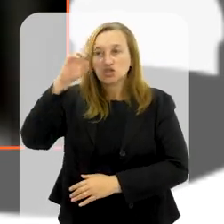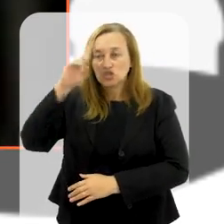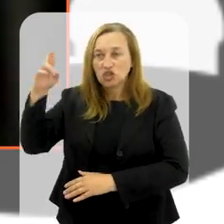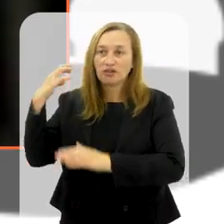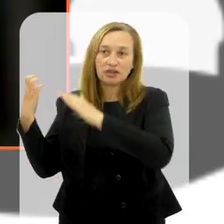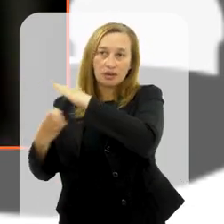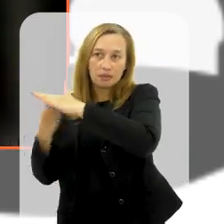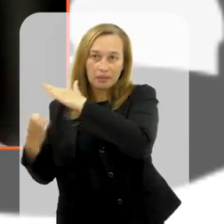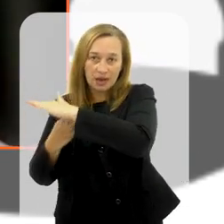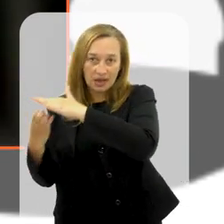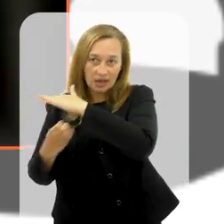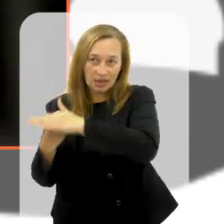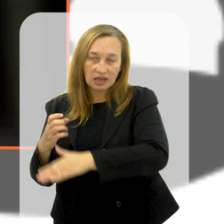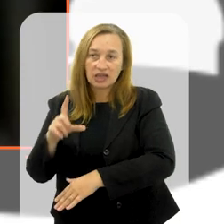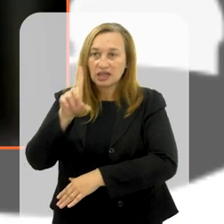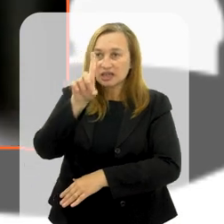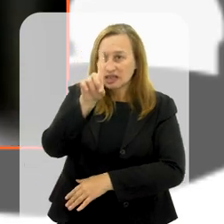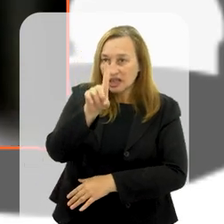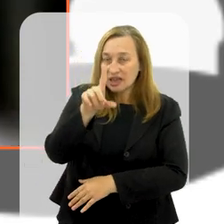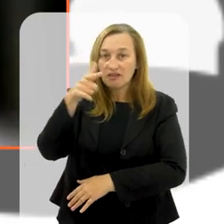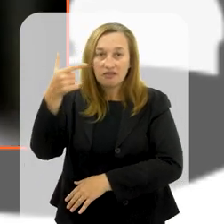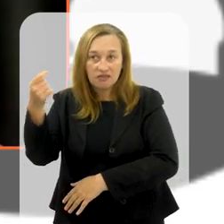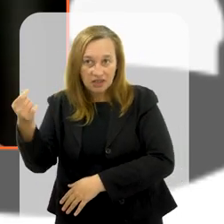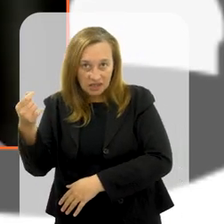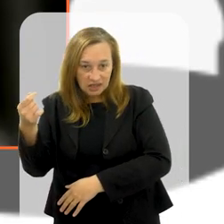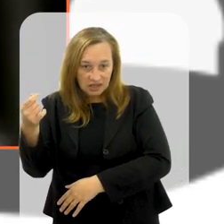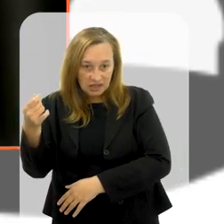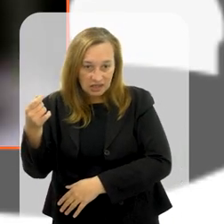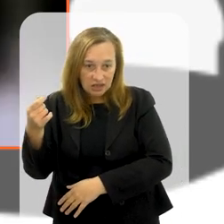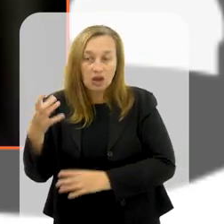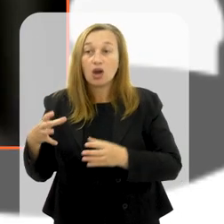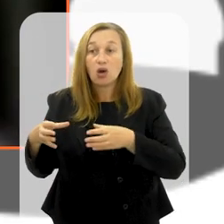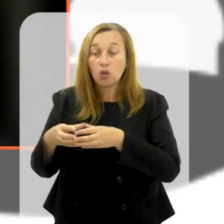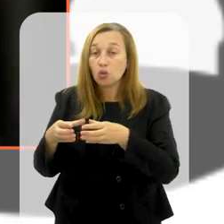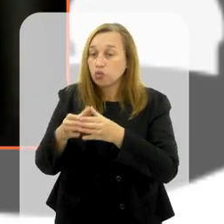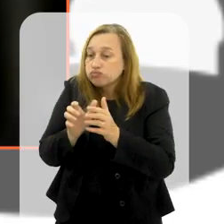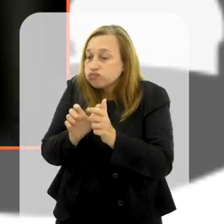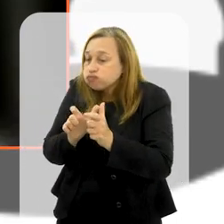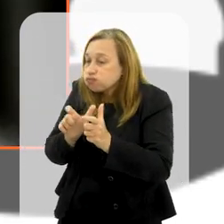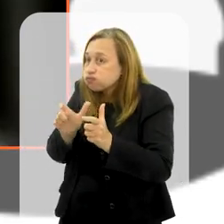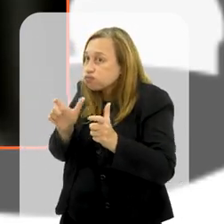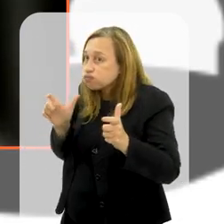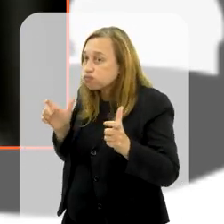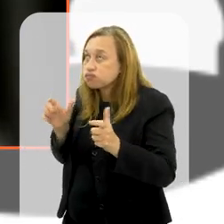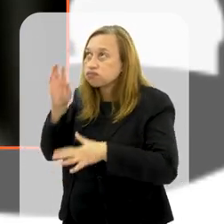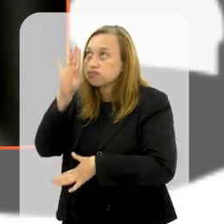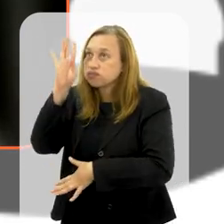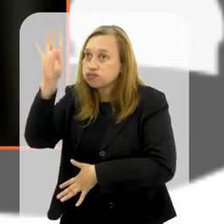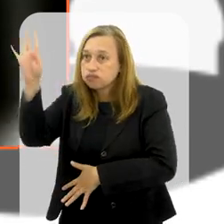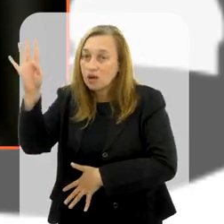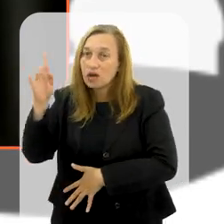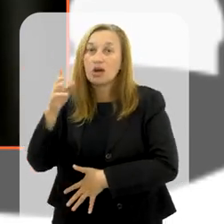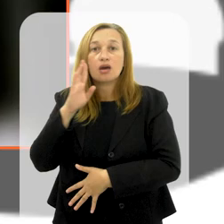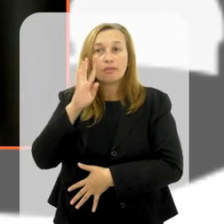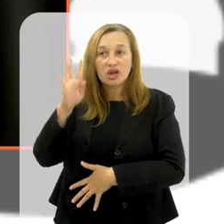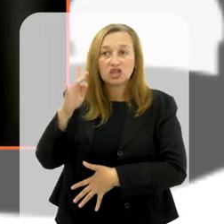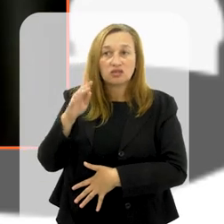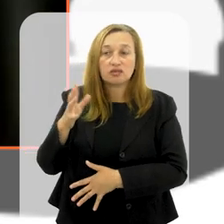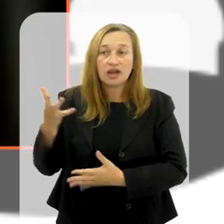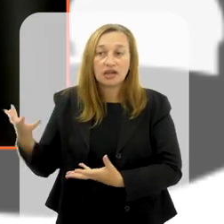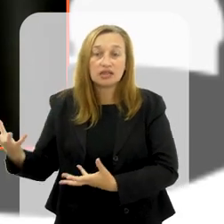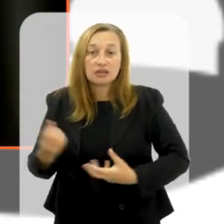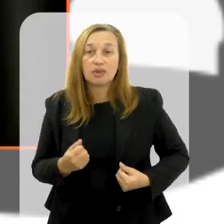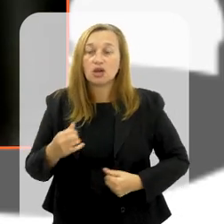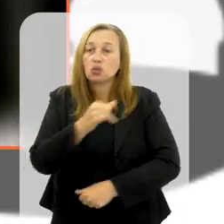empresários, o B20 é o Business 20, né? Esse é um grupo muito grande, como a gente pode imaginar. Vocês imaginam que a gente vai receber